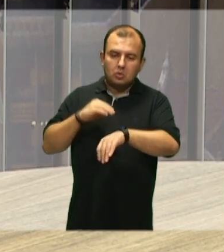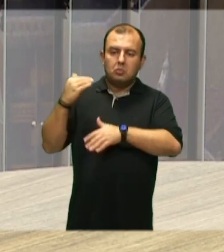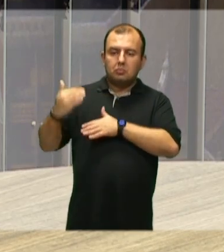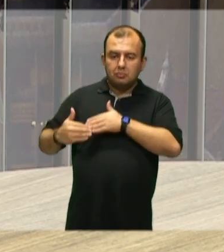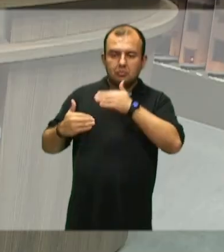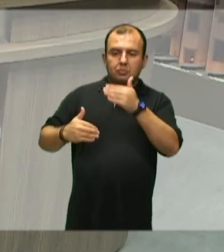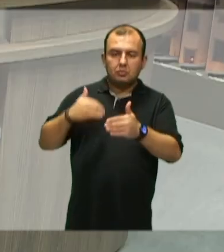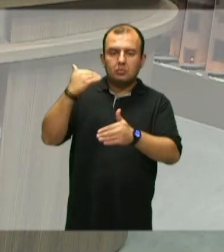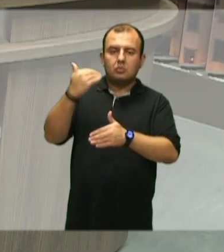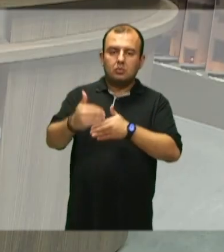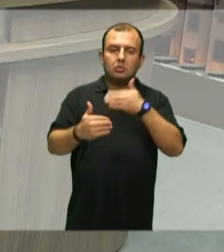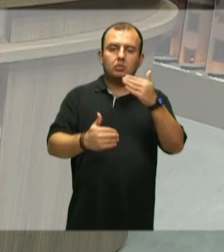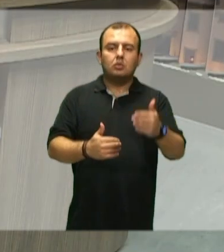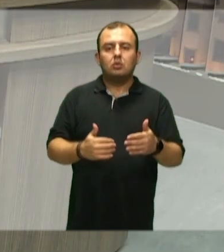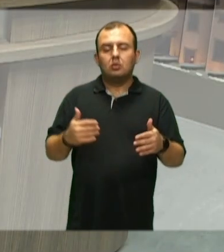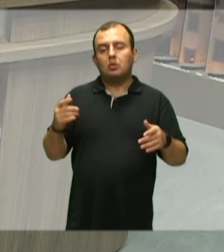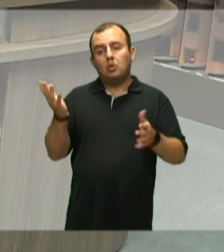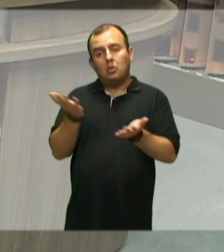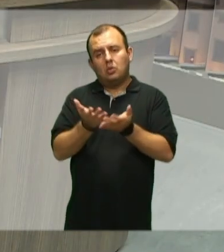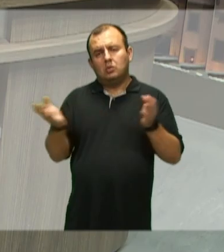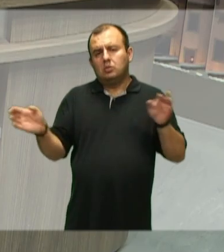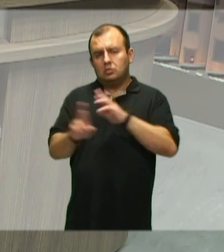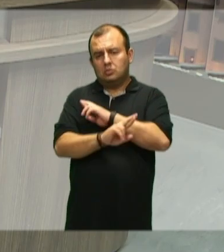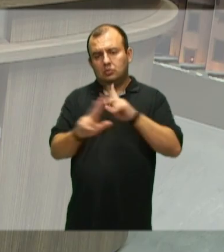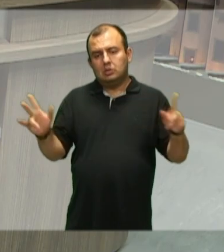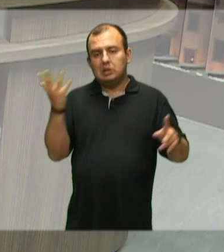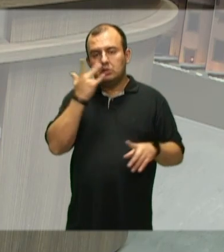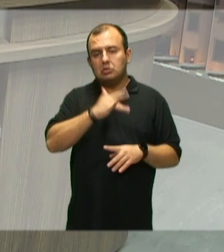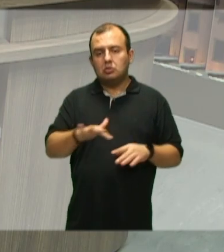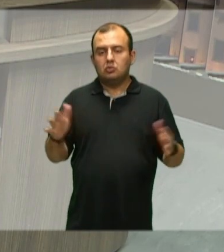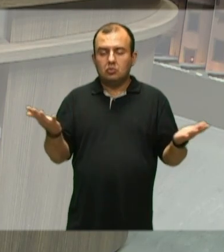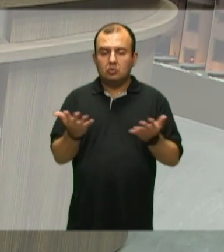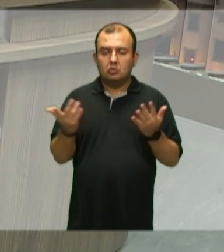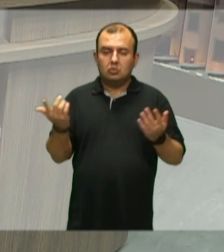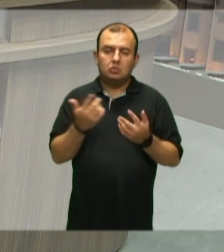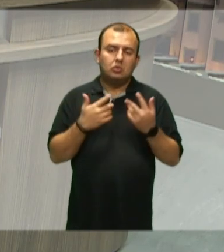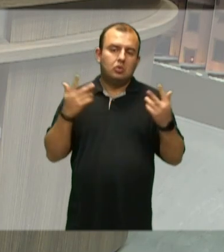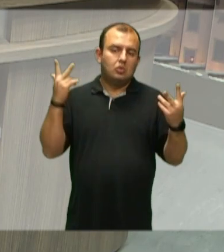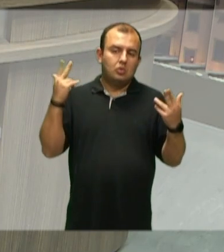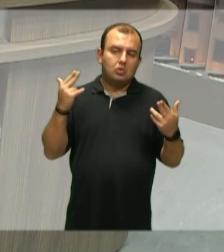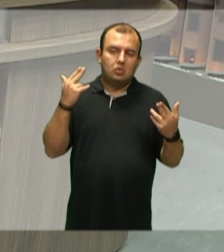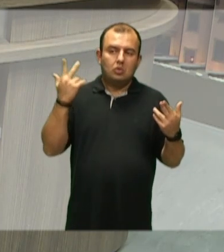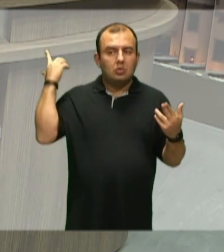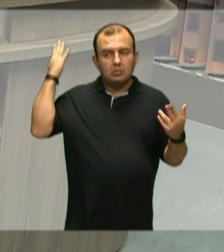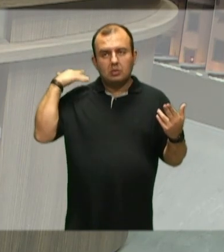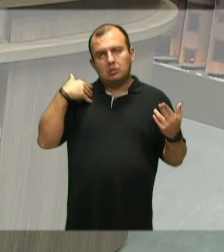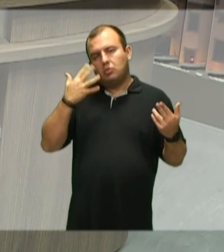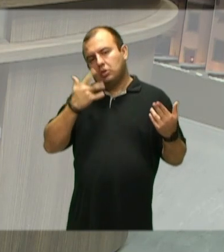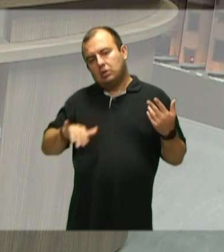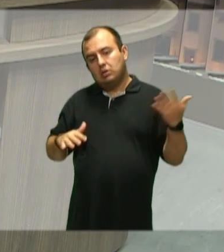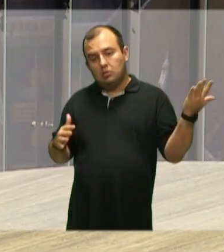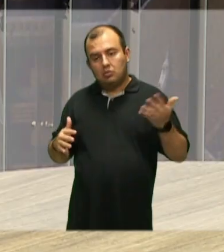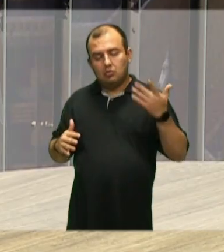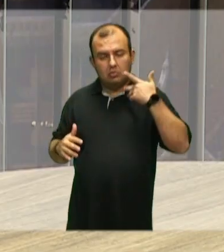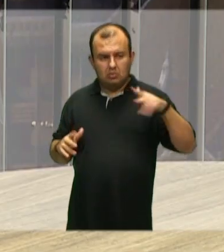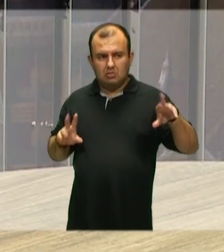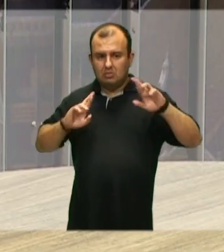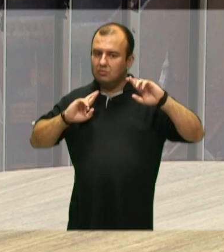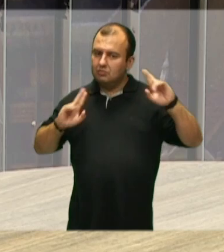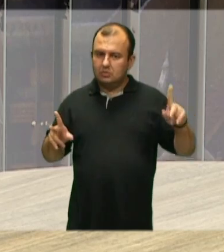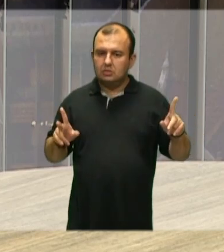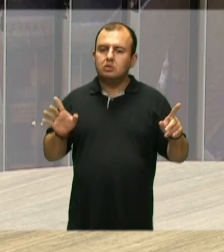também evolui. Os tempos mudaram, as crianças de hoje definitivamente não são as crianças que nós fomos, né? Então, a gente tenta